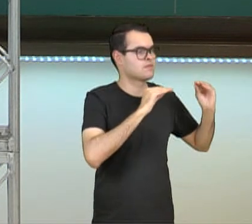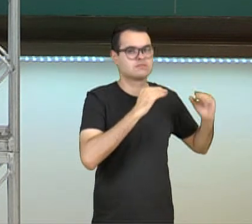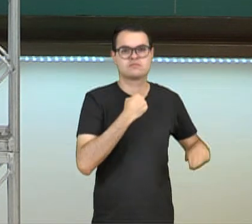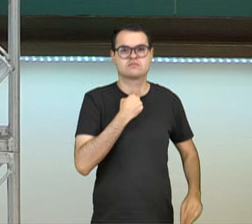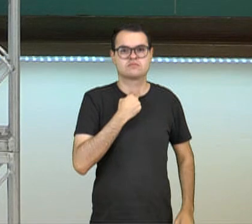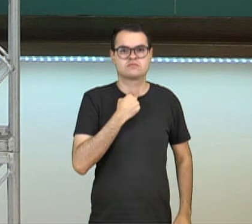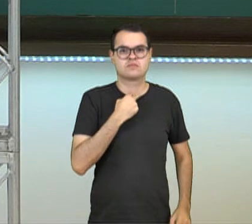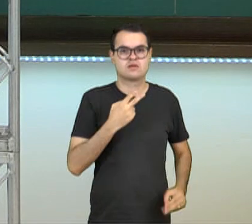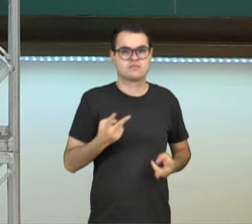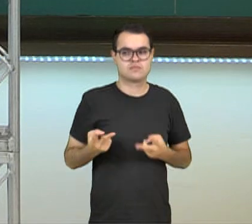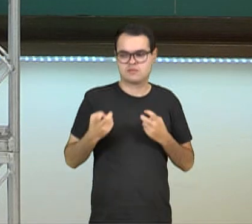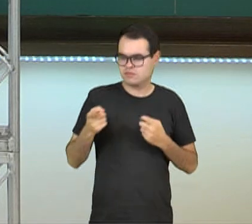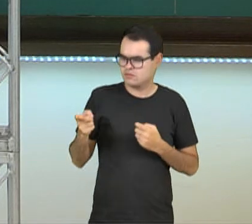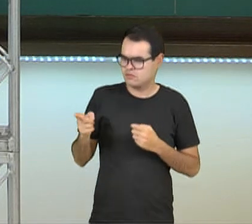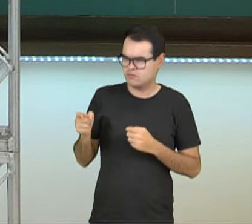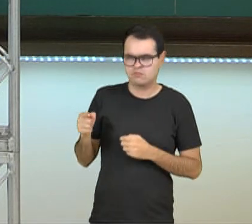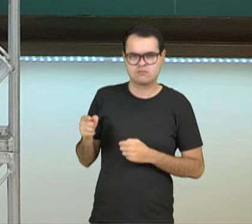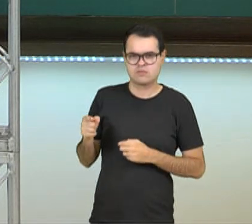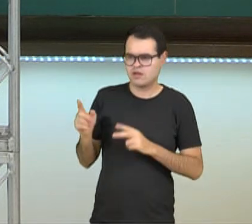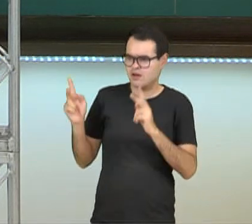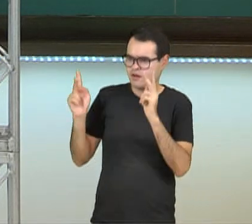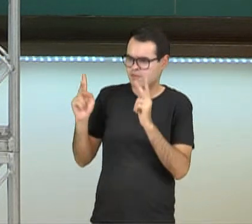ele, percebia que ele era uma pessoa da paz.